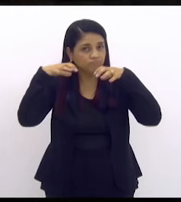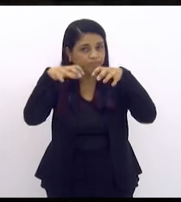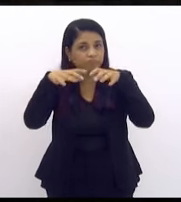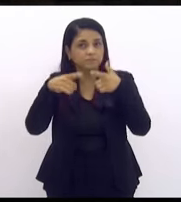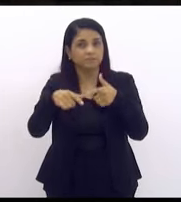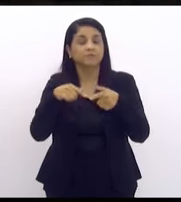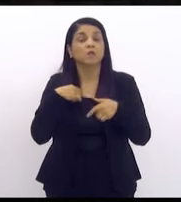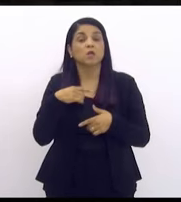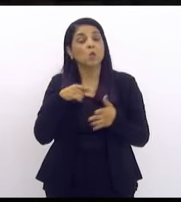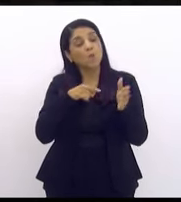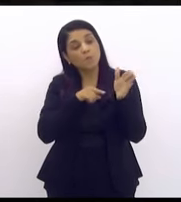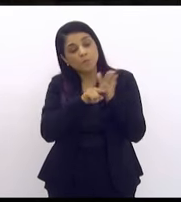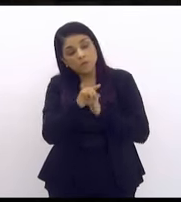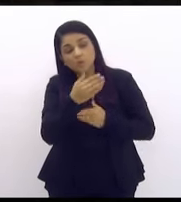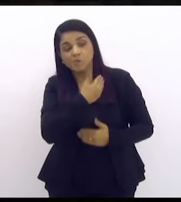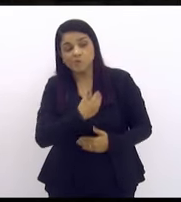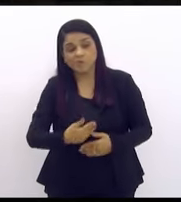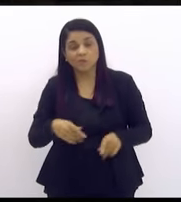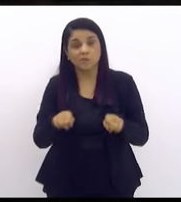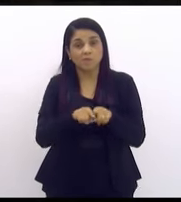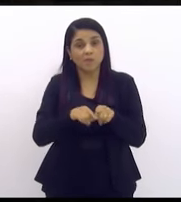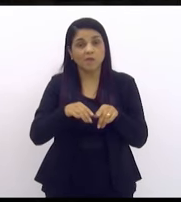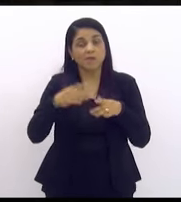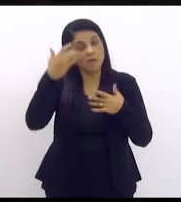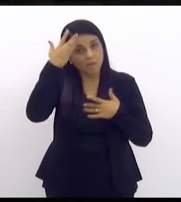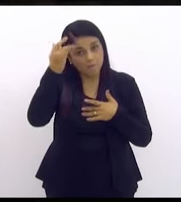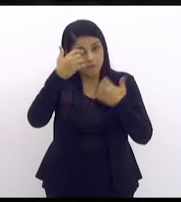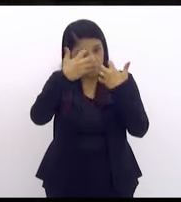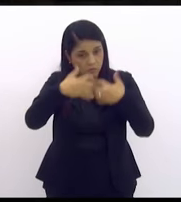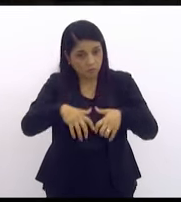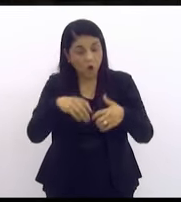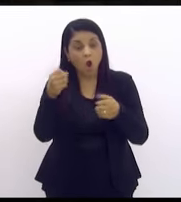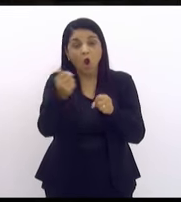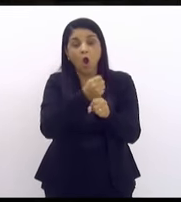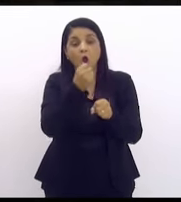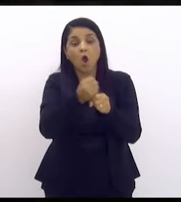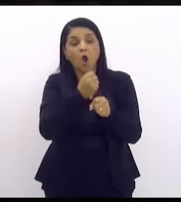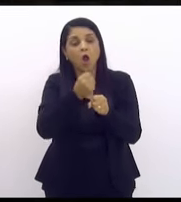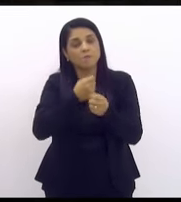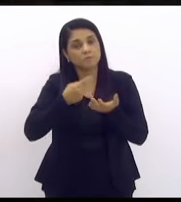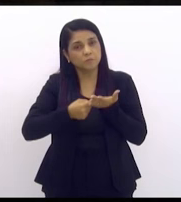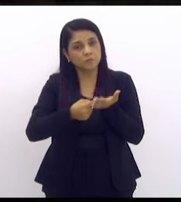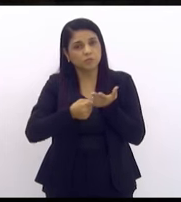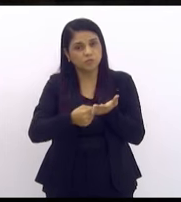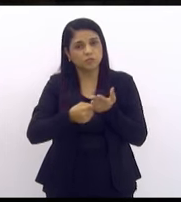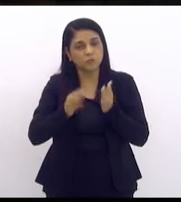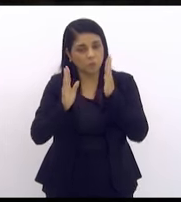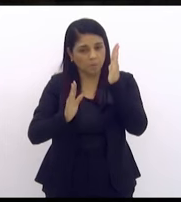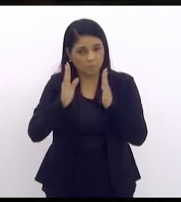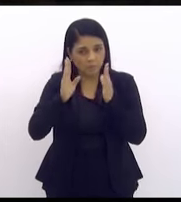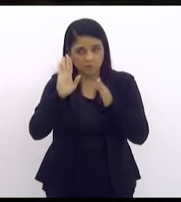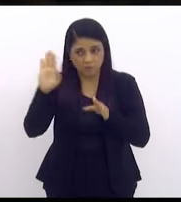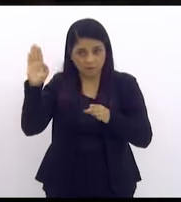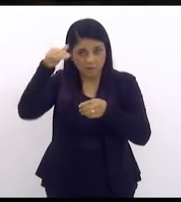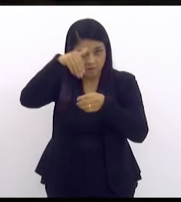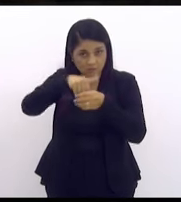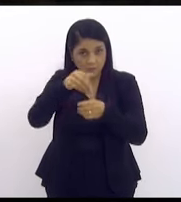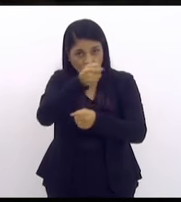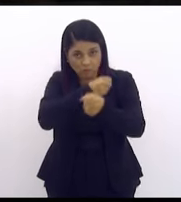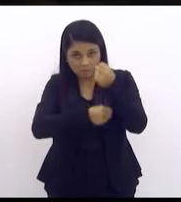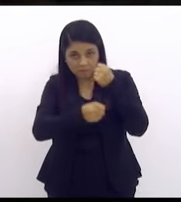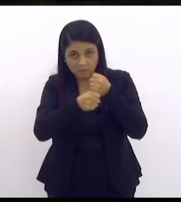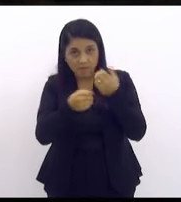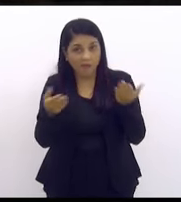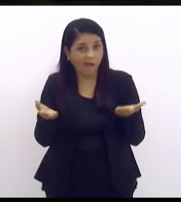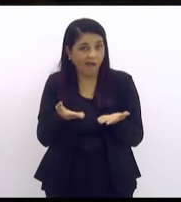também, que estará amanhã em Petrópolis, sobre as obras que foram prometidas durante a eleição do ano passado e